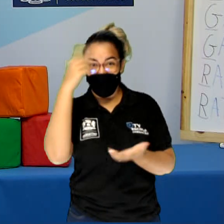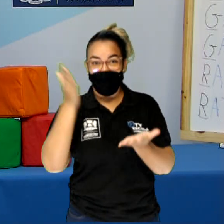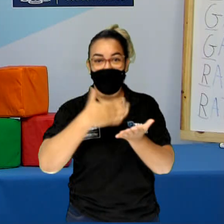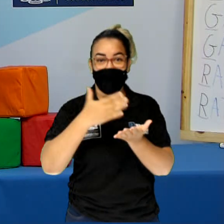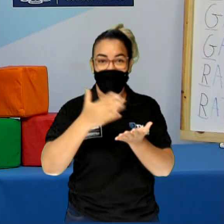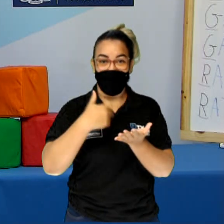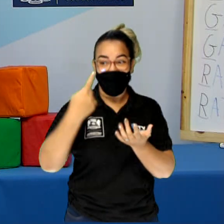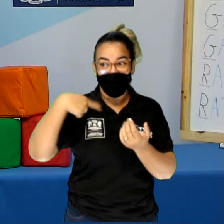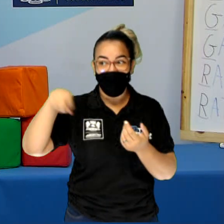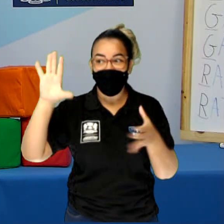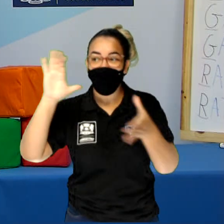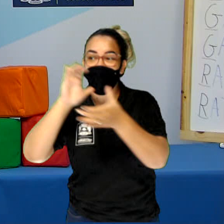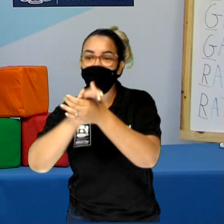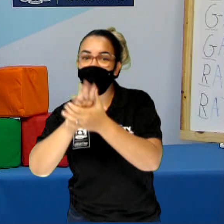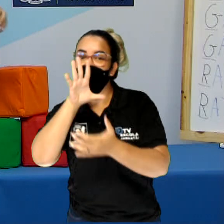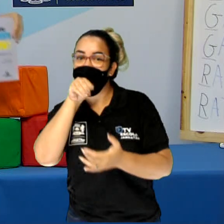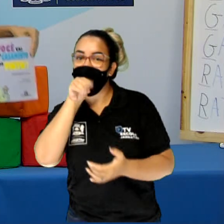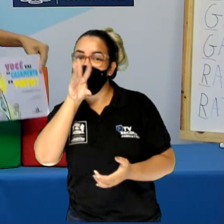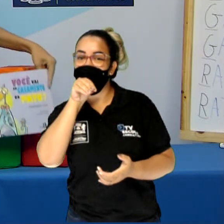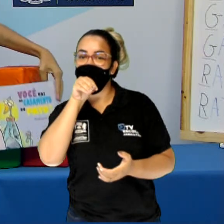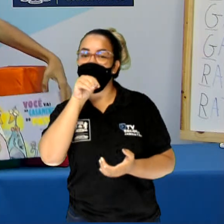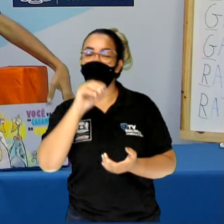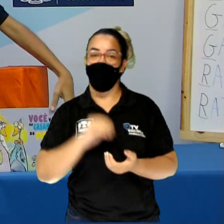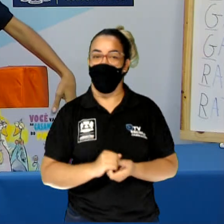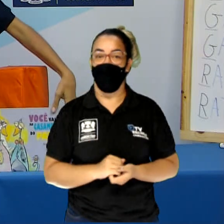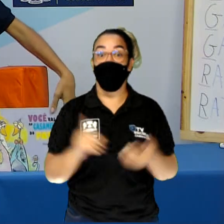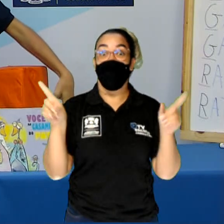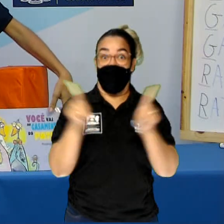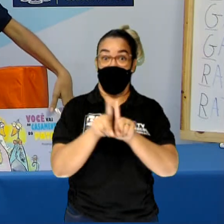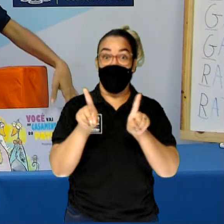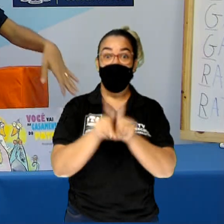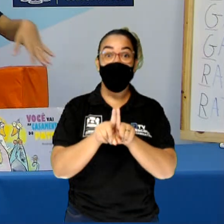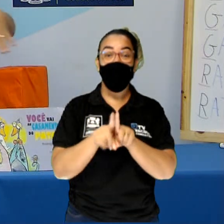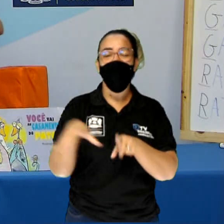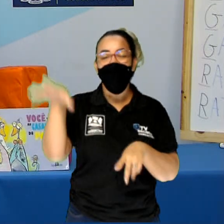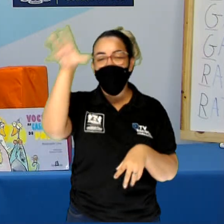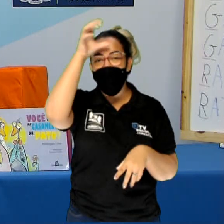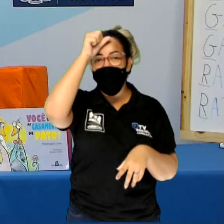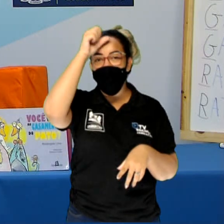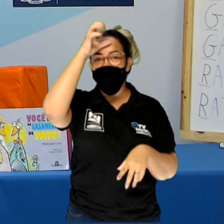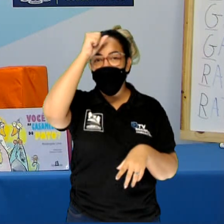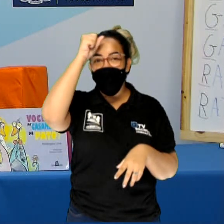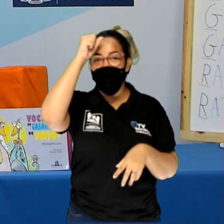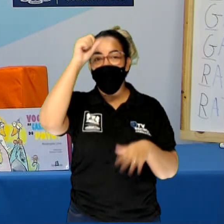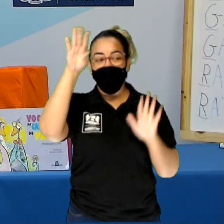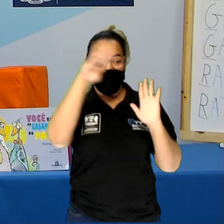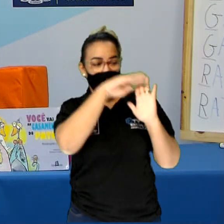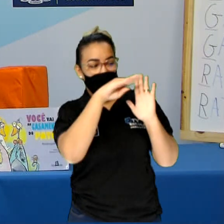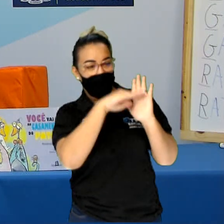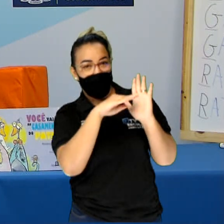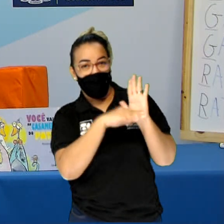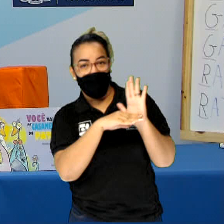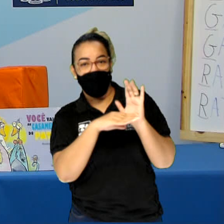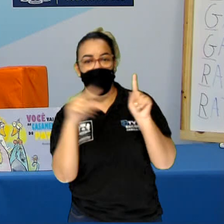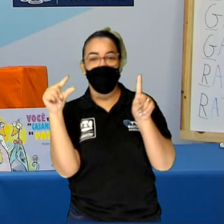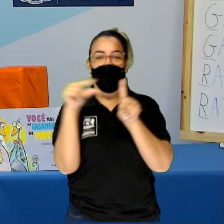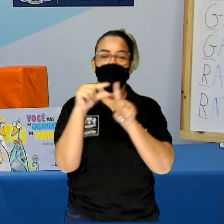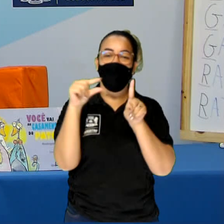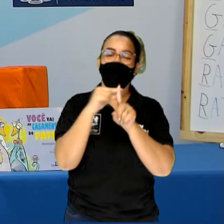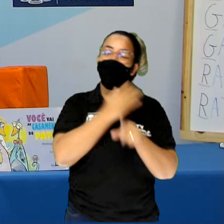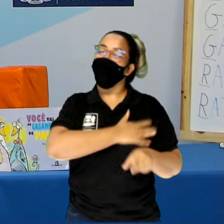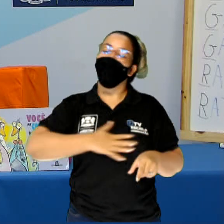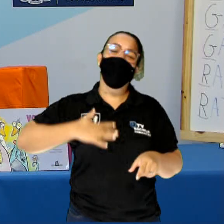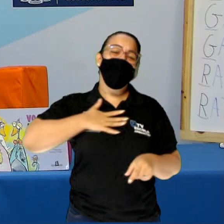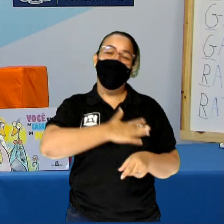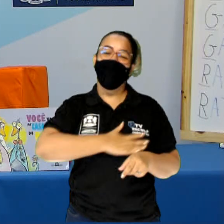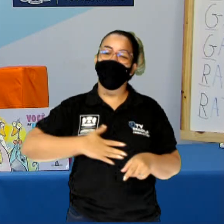ao casamento do pato? E também aprendemos sobre lista de palavras. Foi um